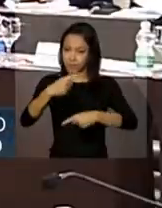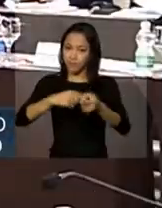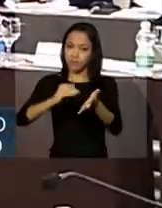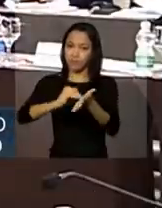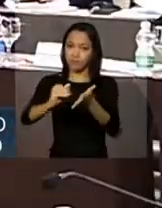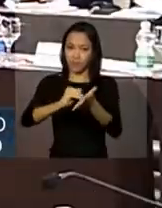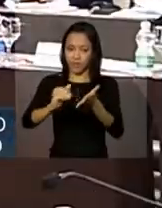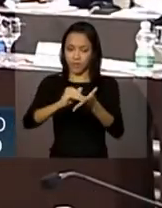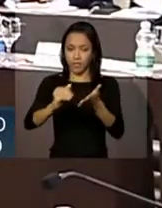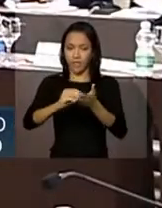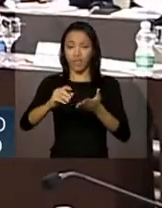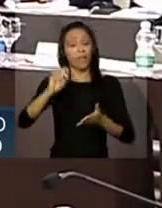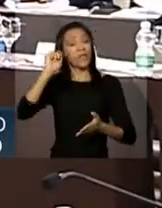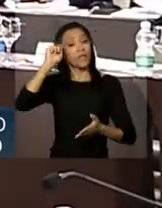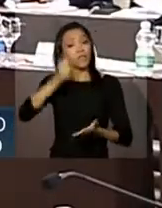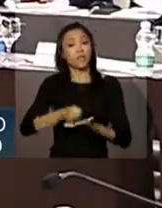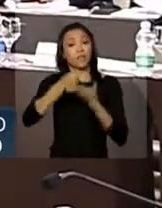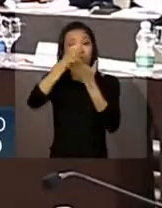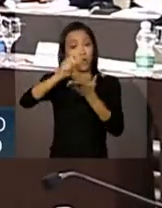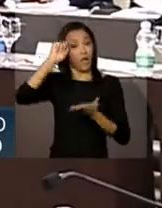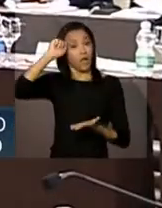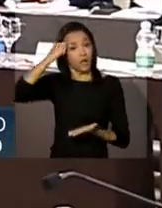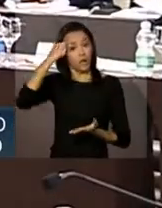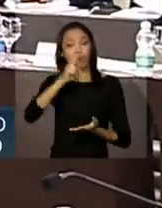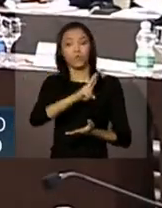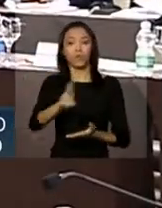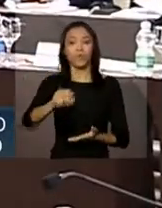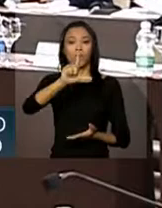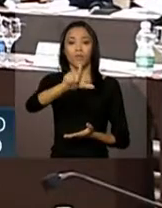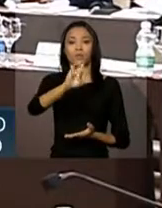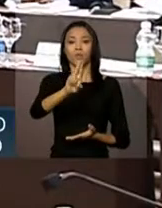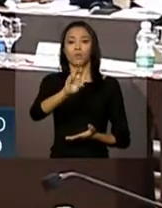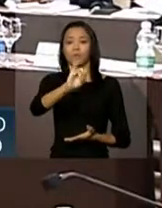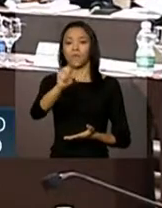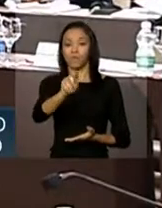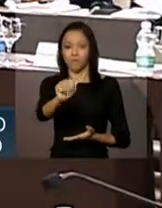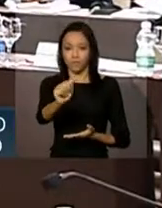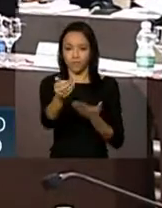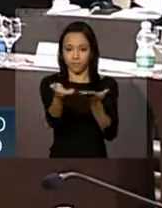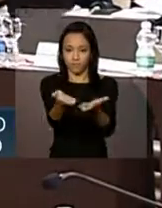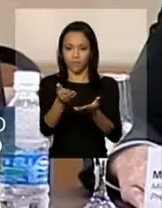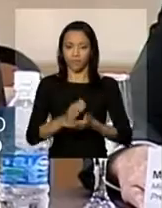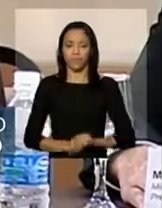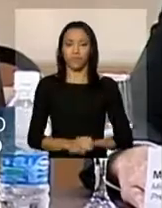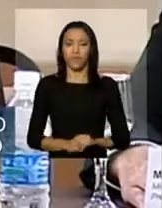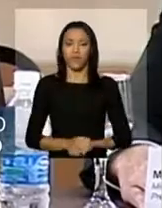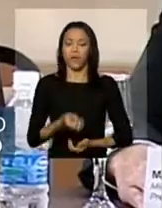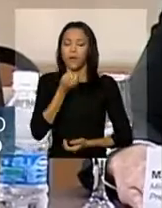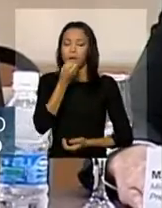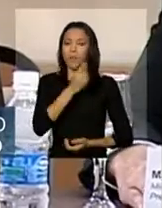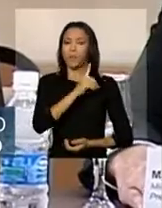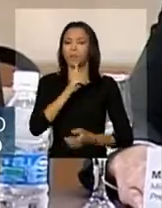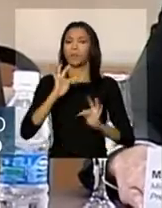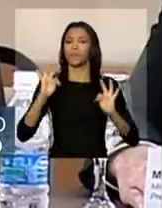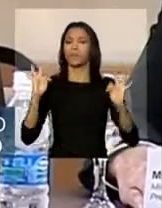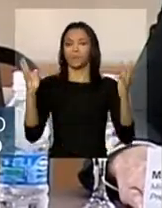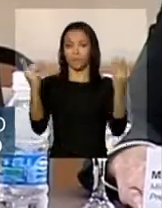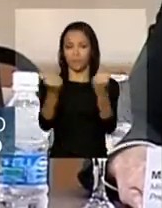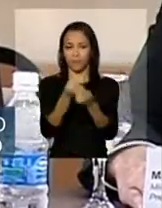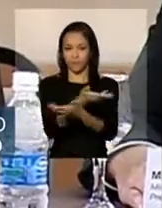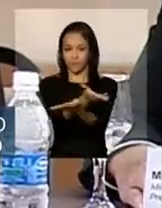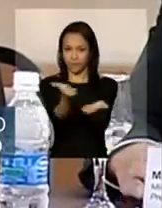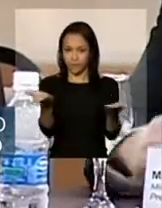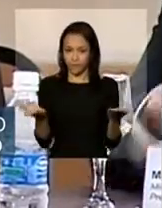Racial, da Presidência da República, Luísa Bairros. Bom dia a todos e a todas.